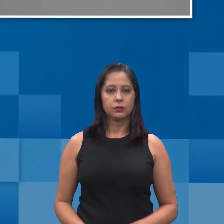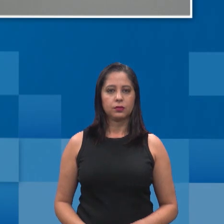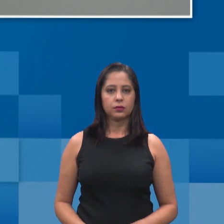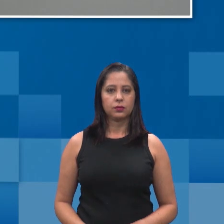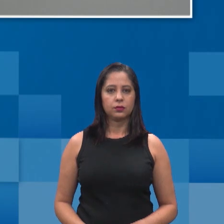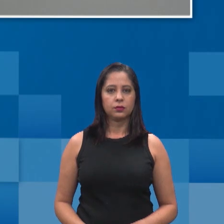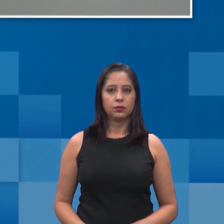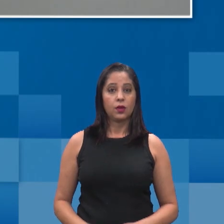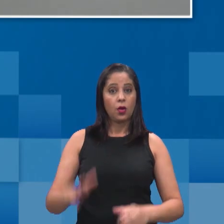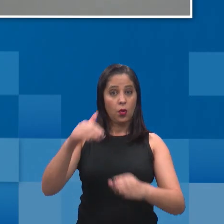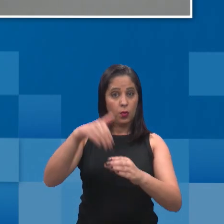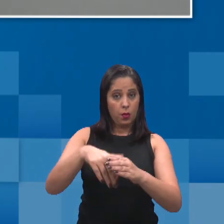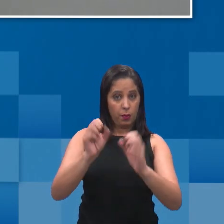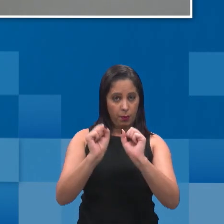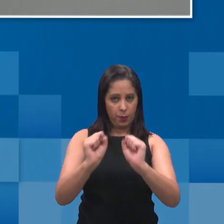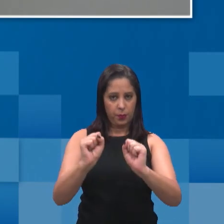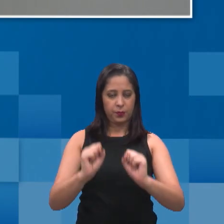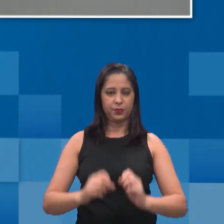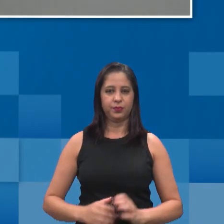Aberta a votação.